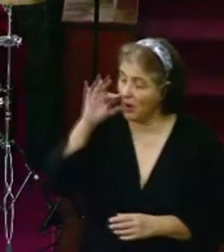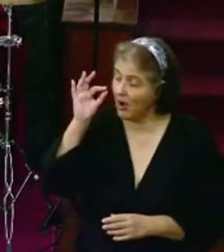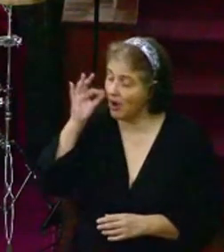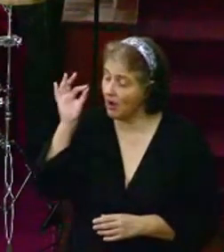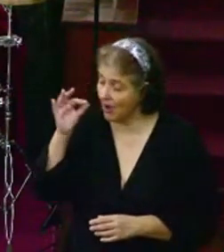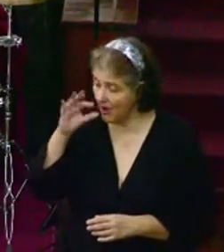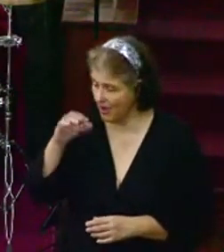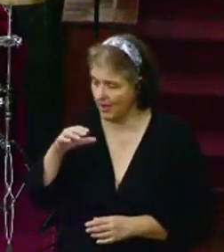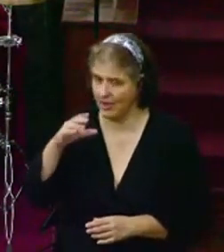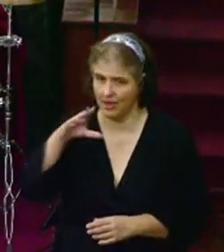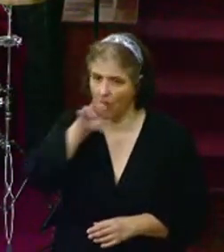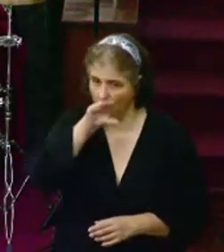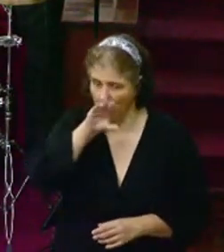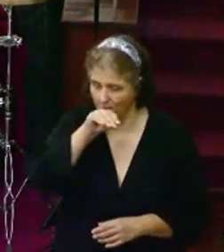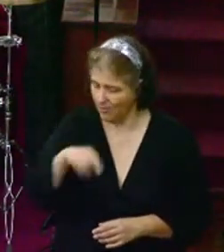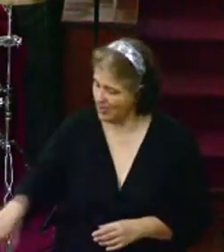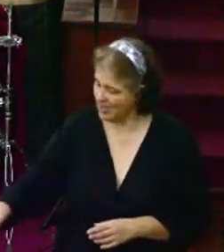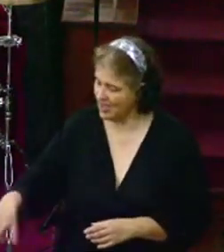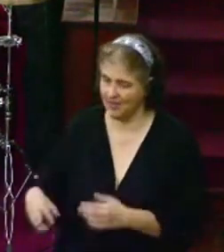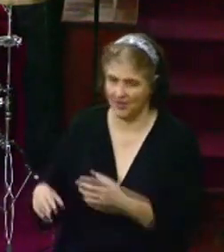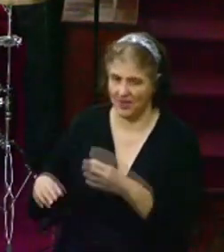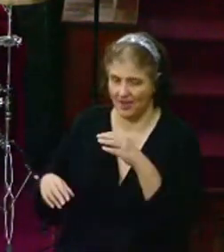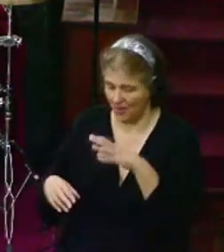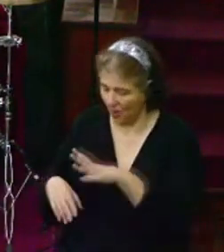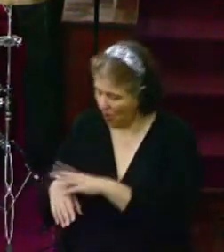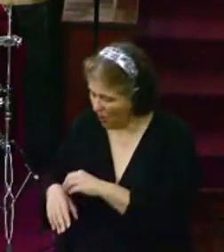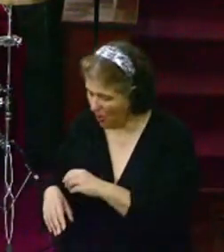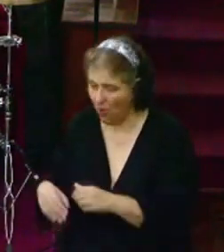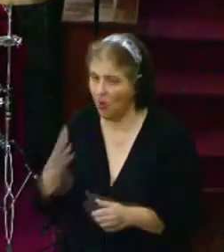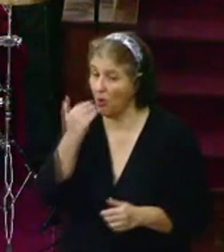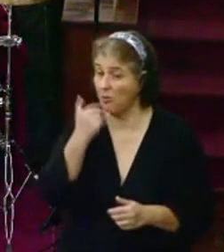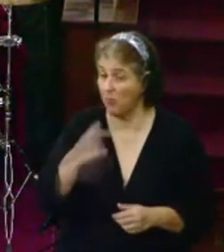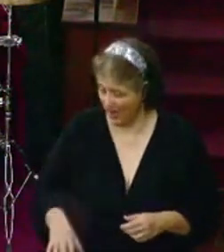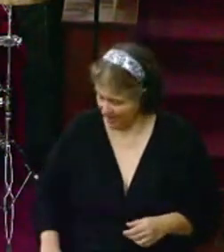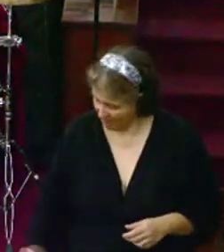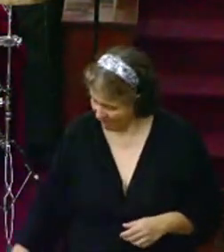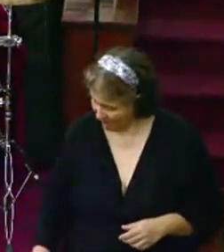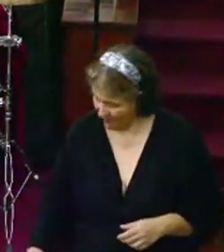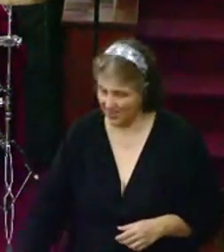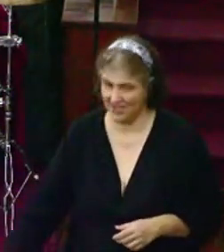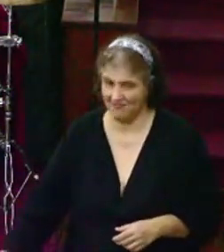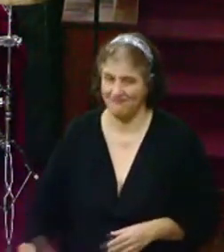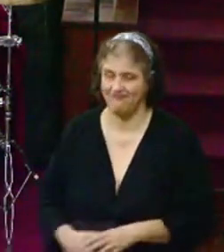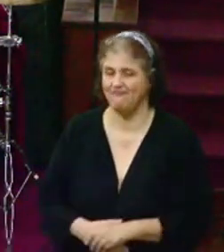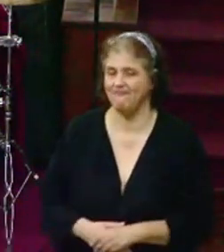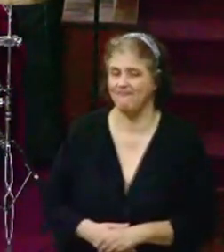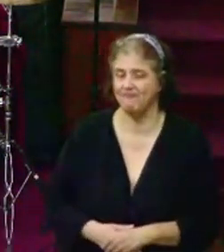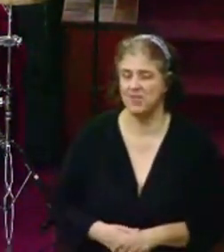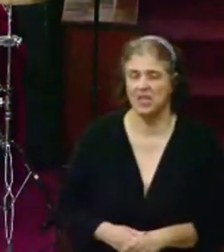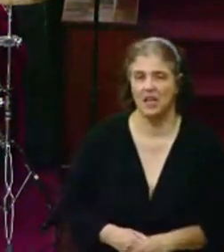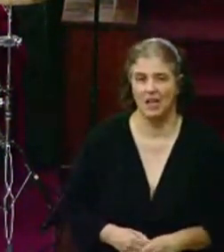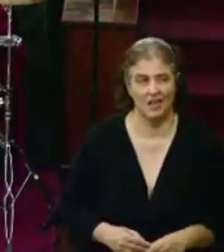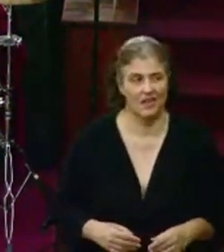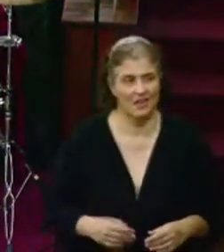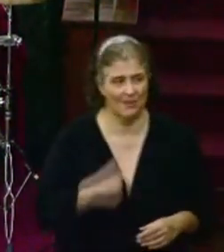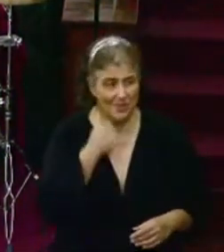Irmãos, quem é digno? Você se julga digno de alguma coisa? Você já esbravejou